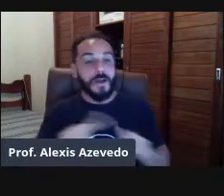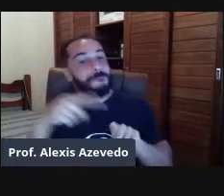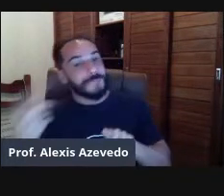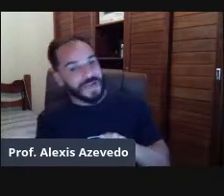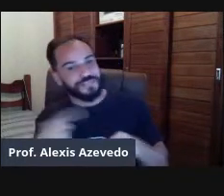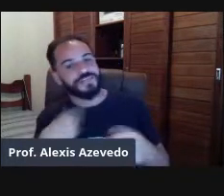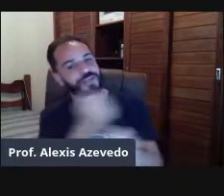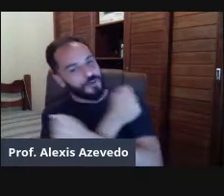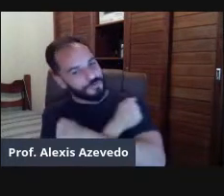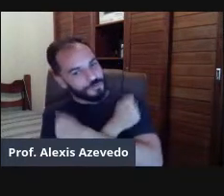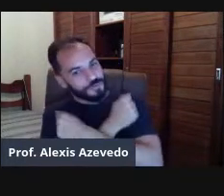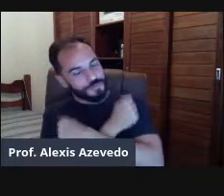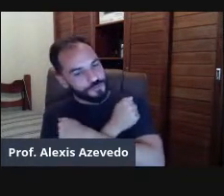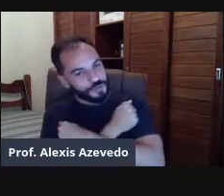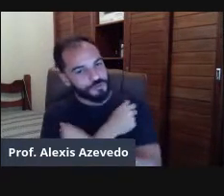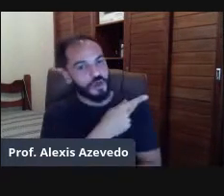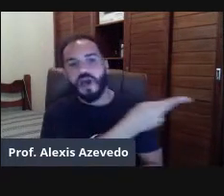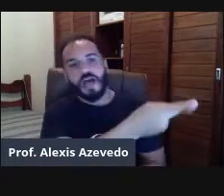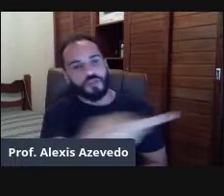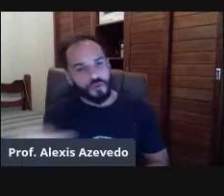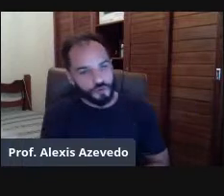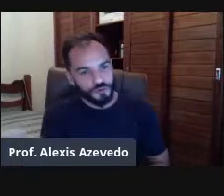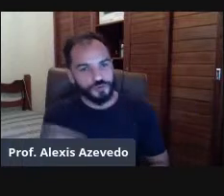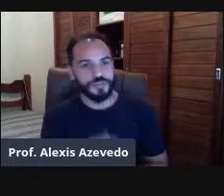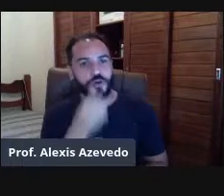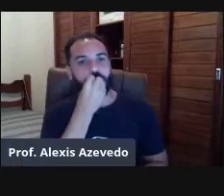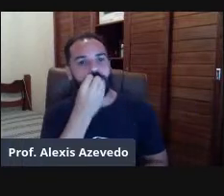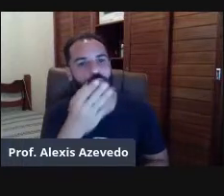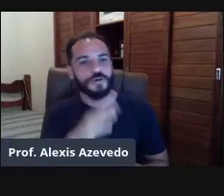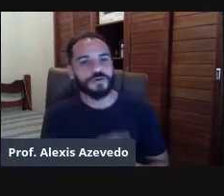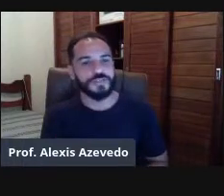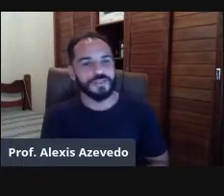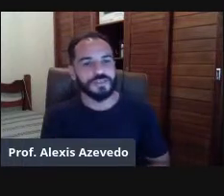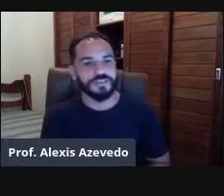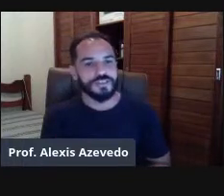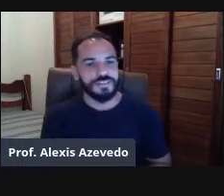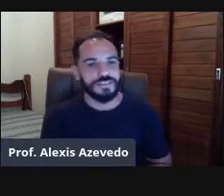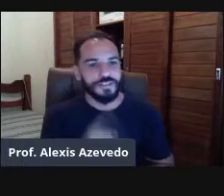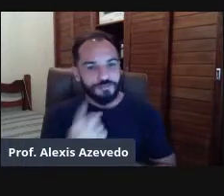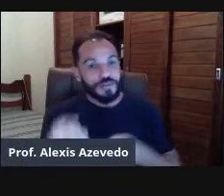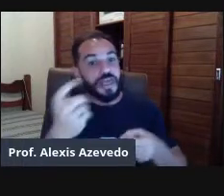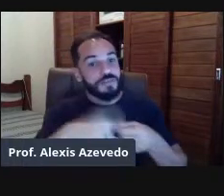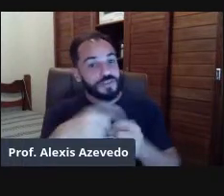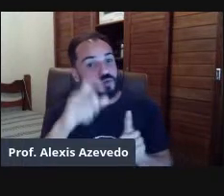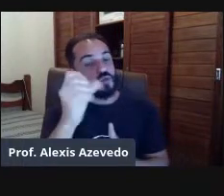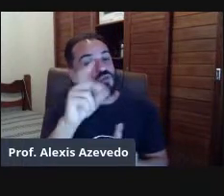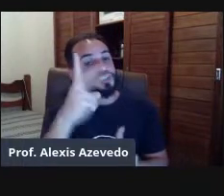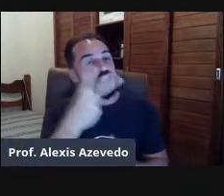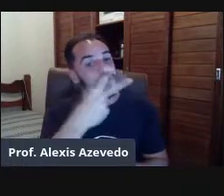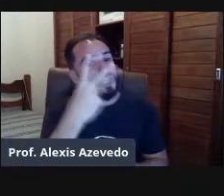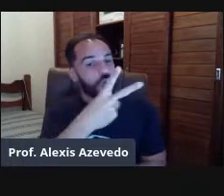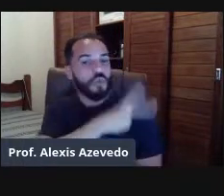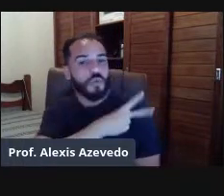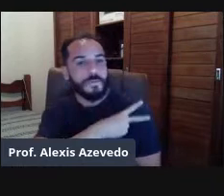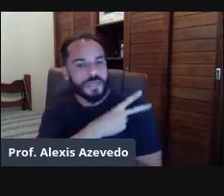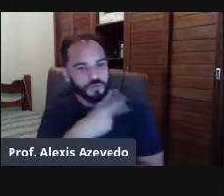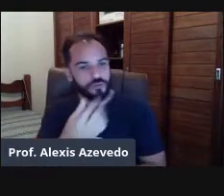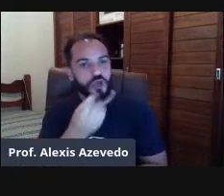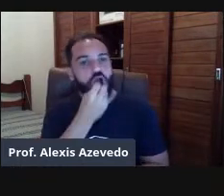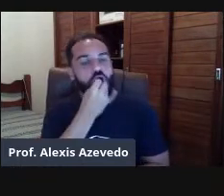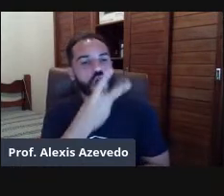o meu abraço virtual, tá bom? Para vocês que estão aí já entrando no segundo período. Um